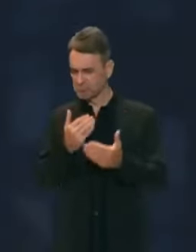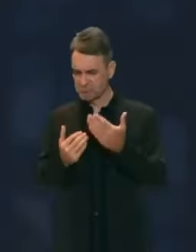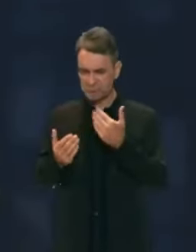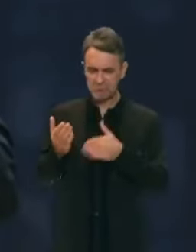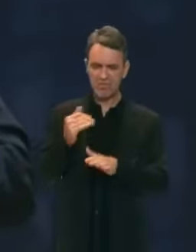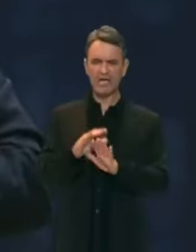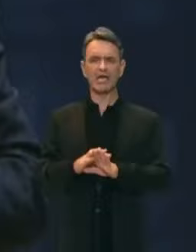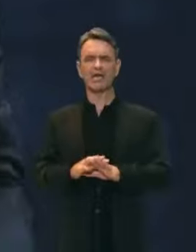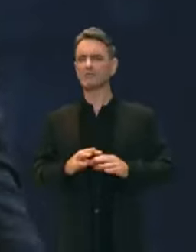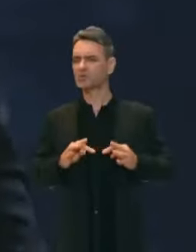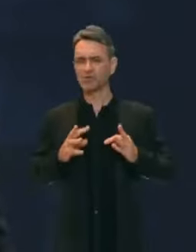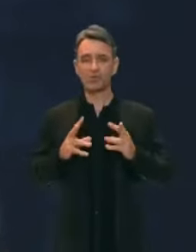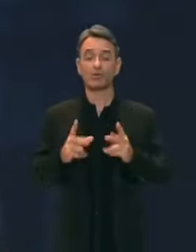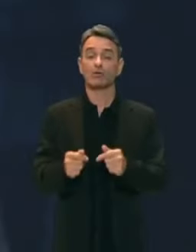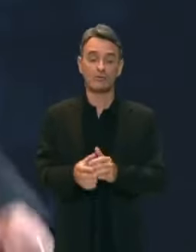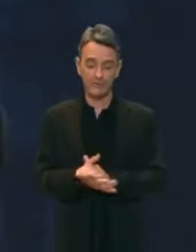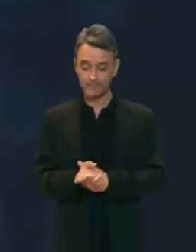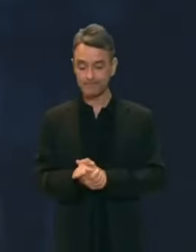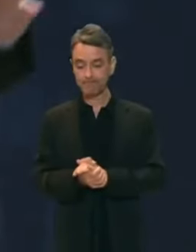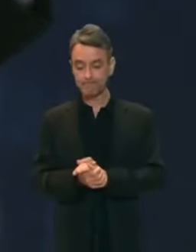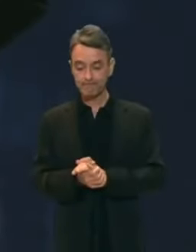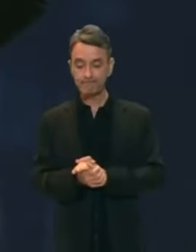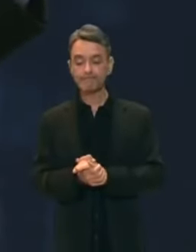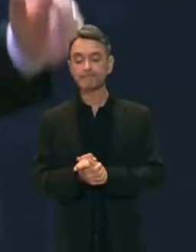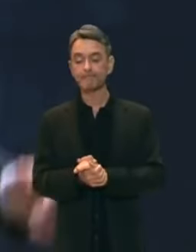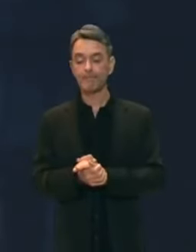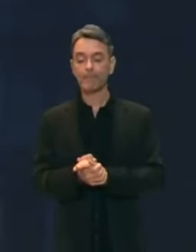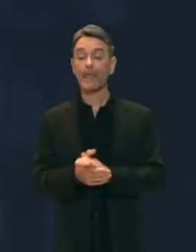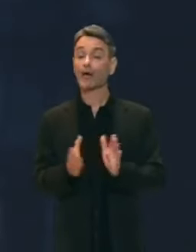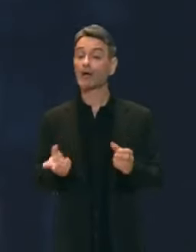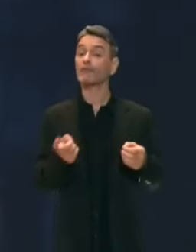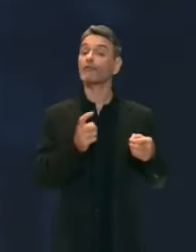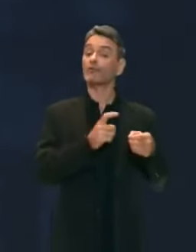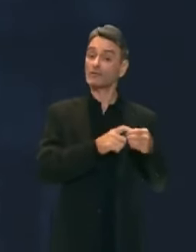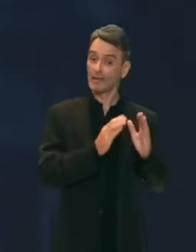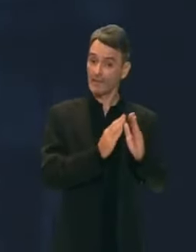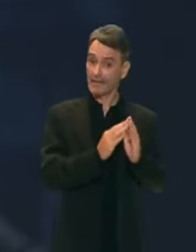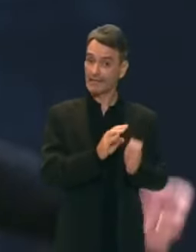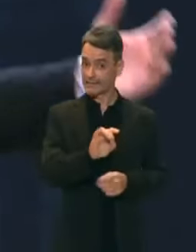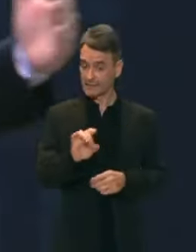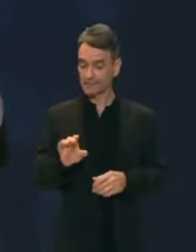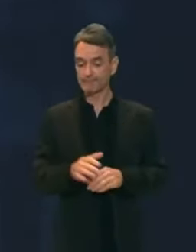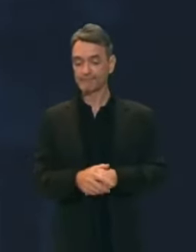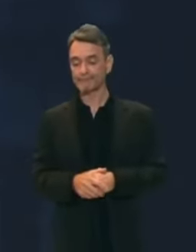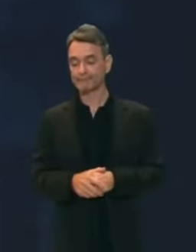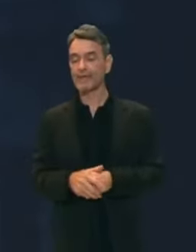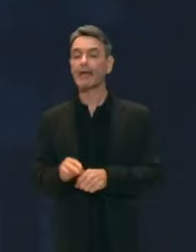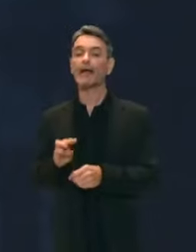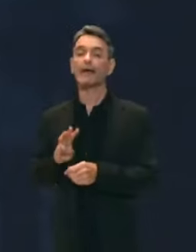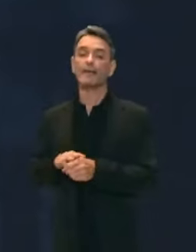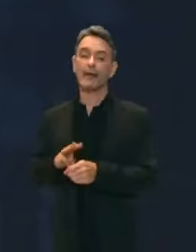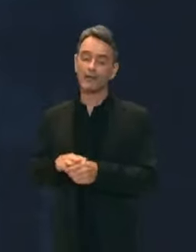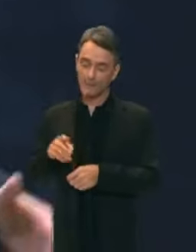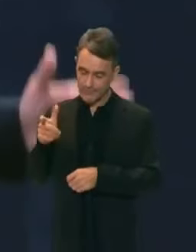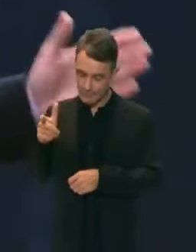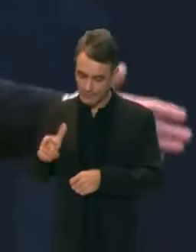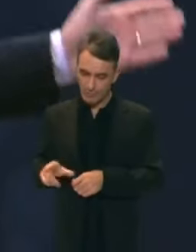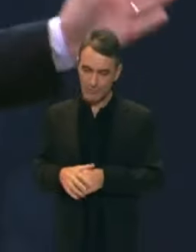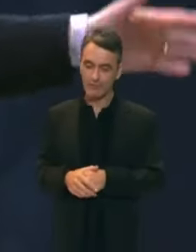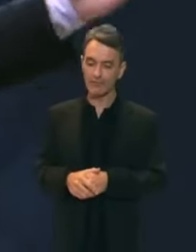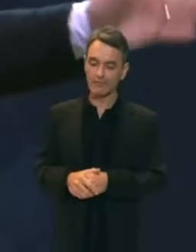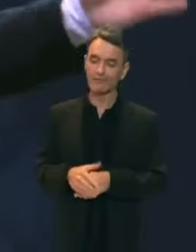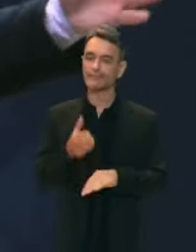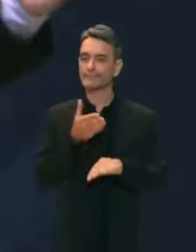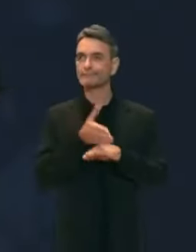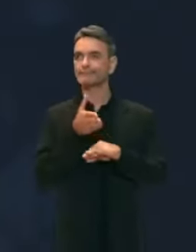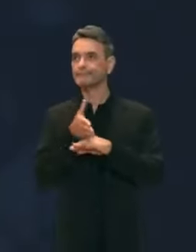mundo encheu a barriguinha, aí vamos todos voltar para casa. Peguei a Kombi novamente, fui levar um por